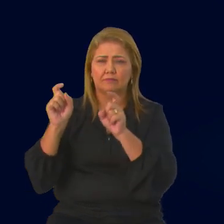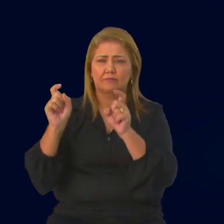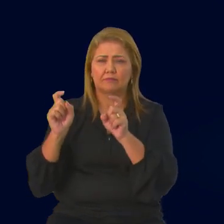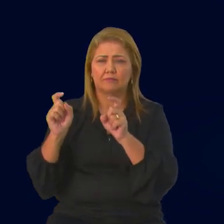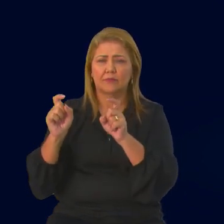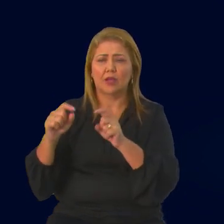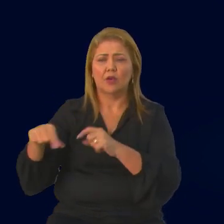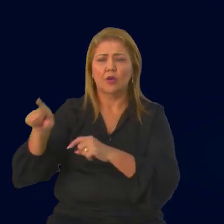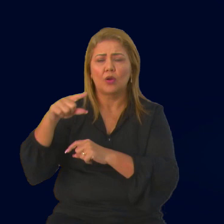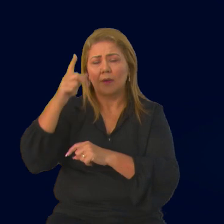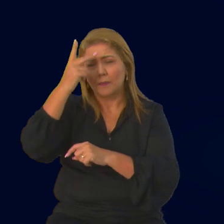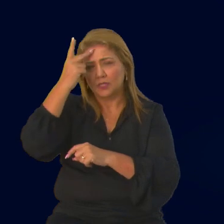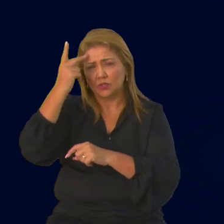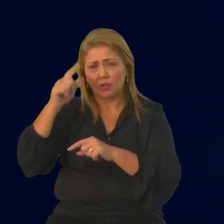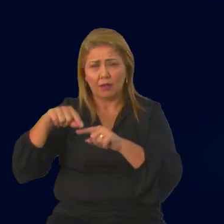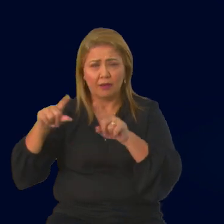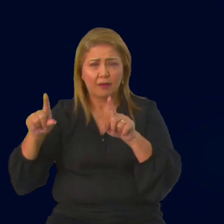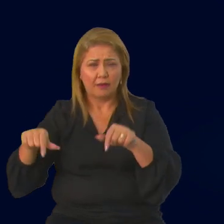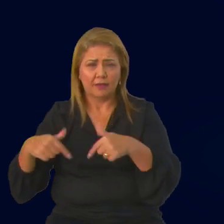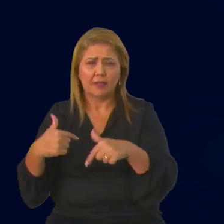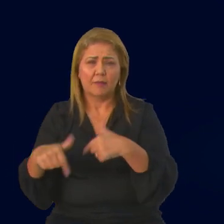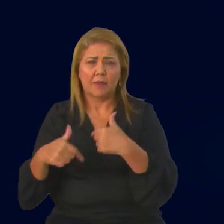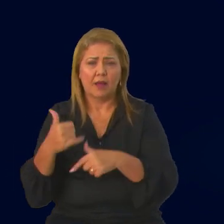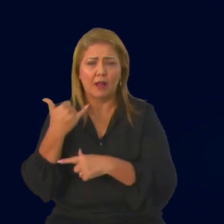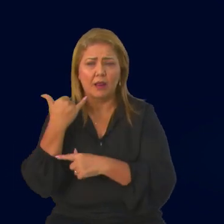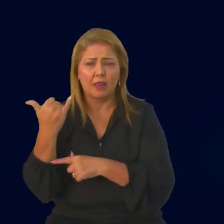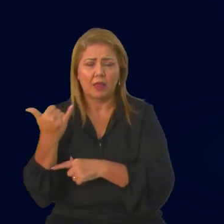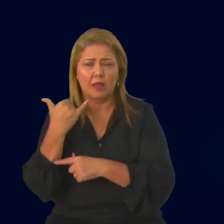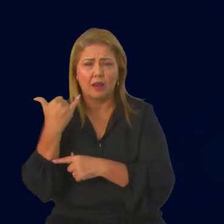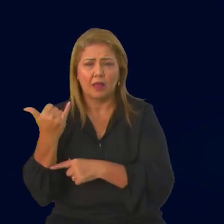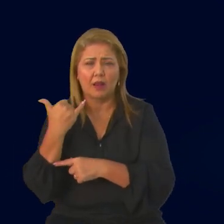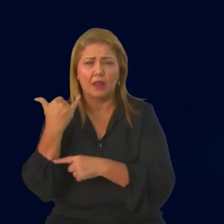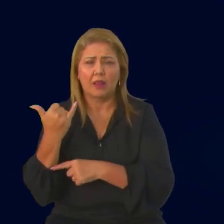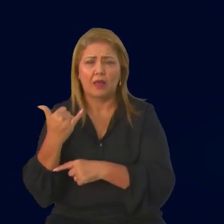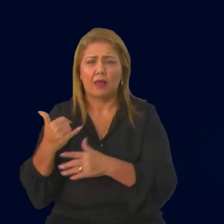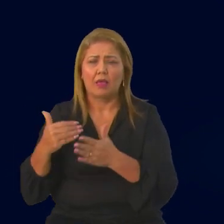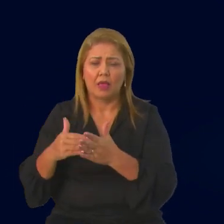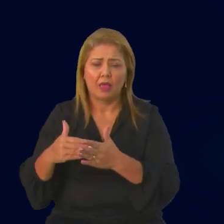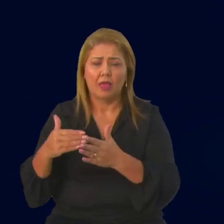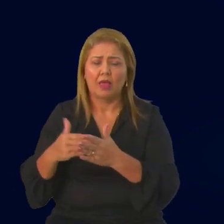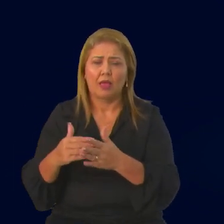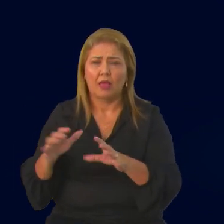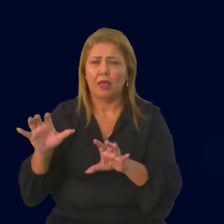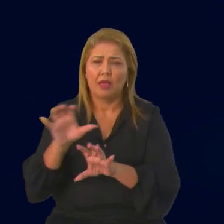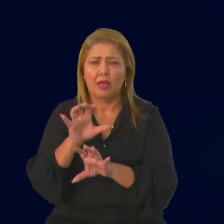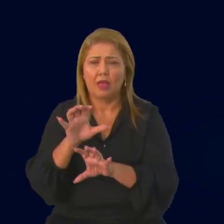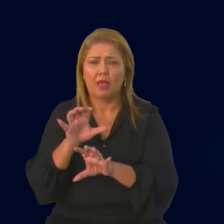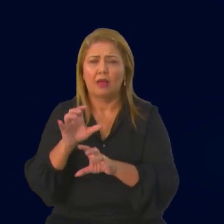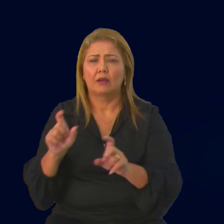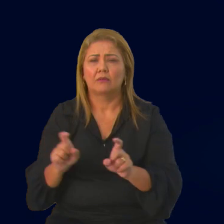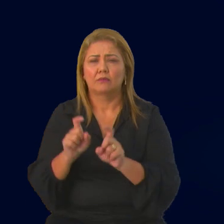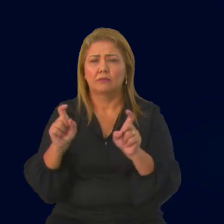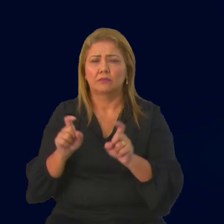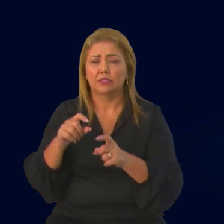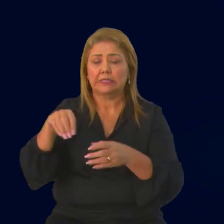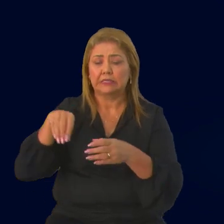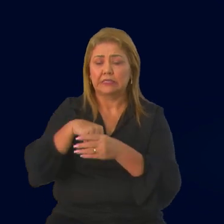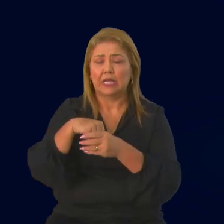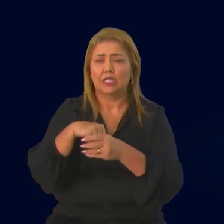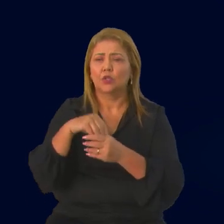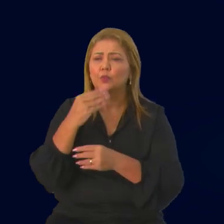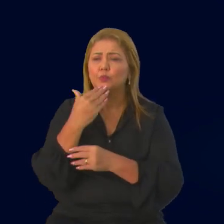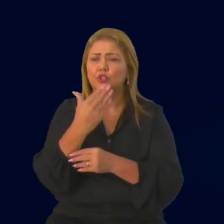Então, o sistema trava, liga para a TI. Eram só profissionais que faziam esse atendimento interno. E eu pedi que cada um